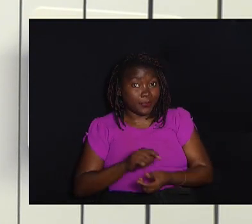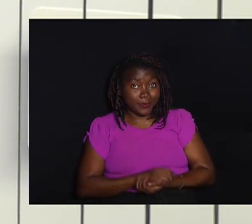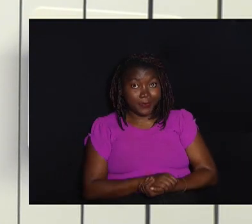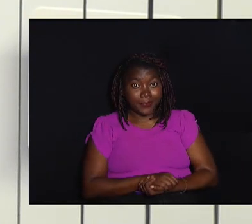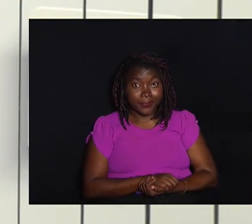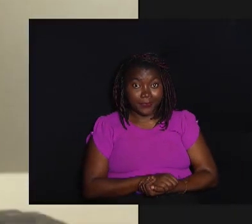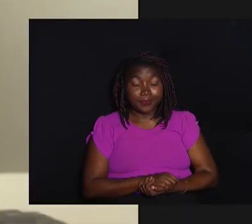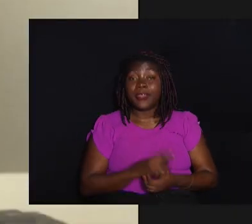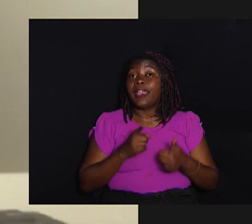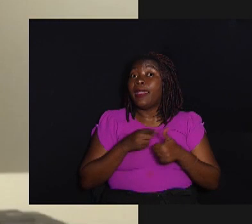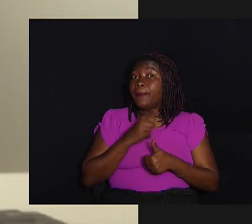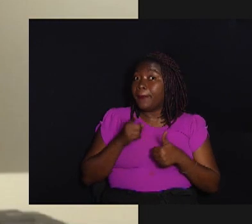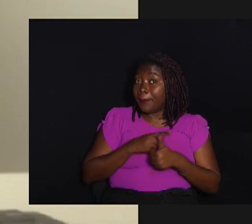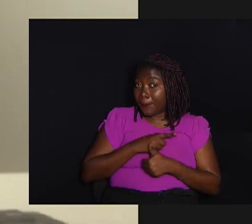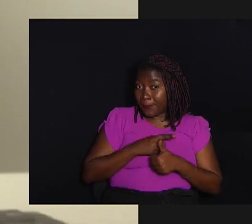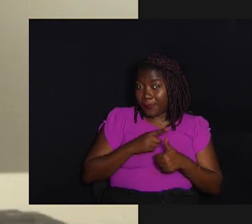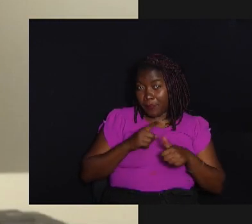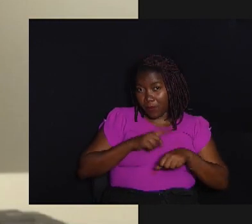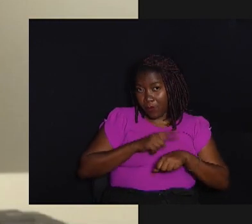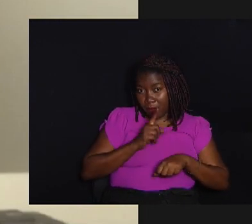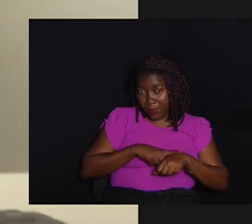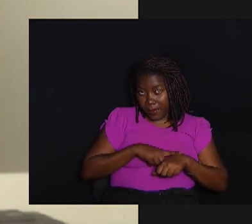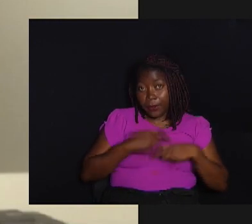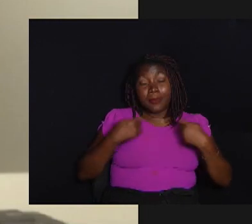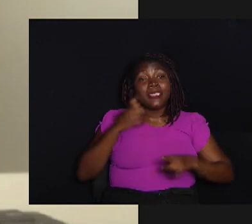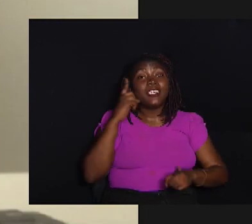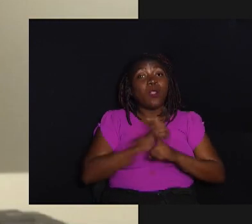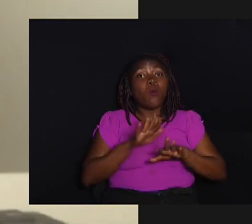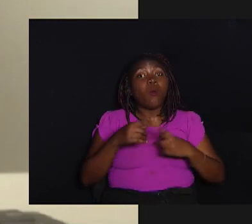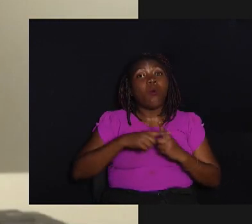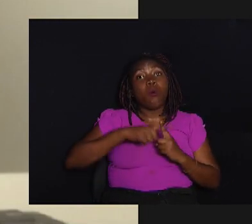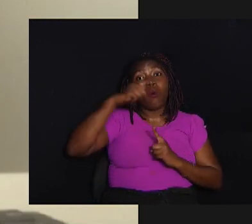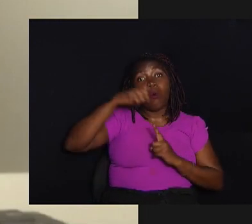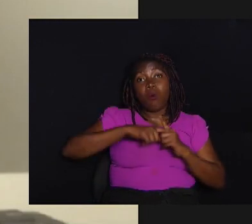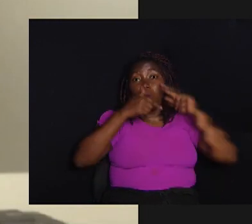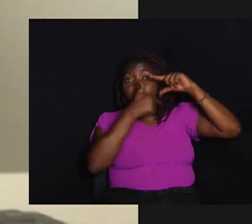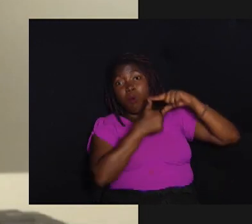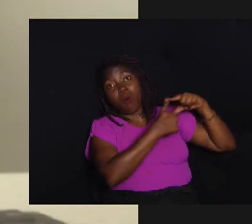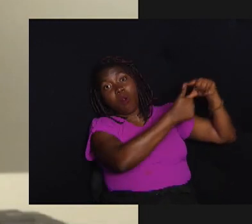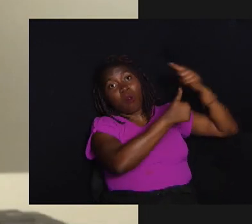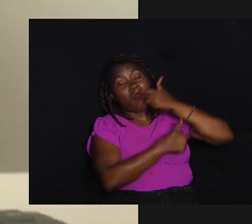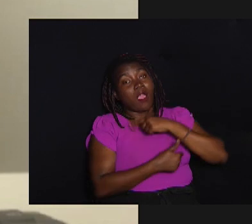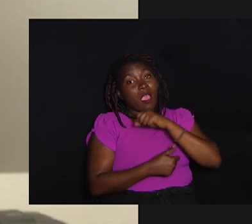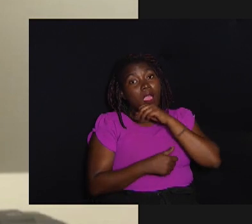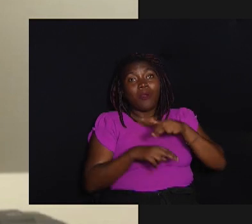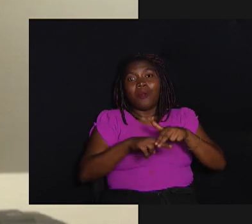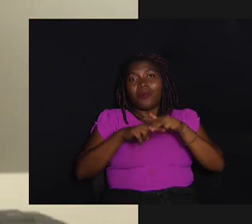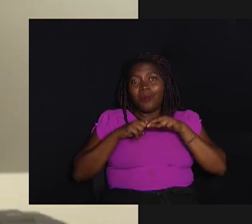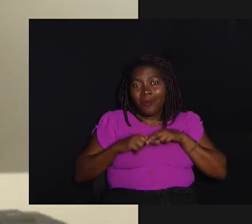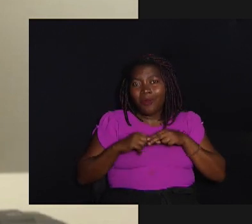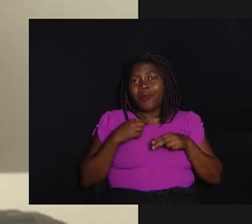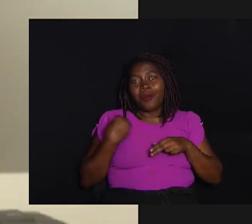No primeiro momento, Rubio, o que a gente precisa identificar é em que grau está essa alienação parental, porque foi o que nós